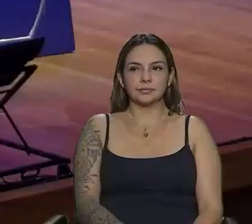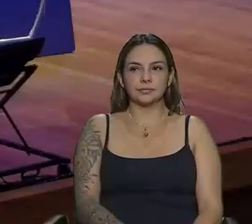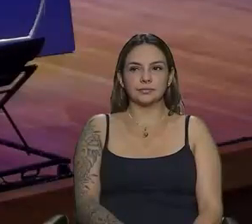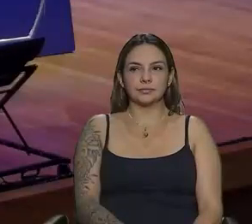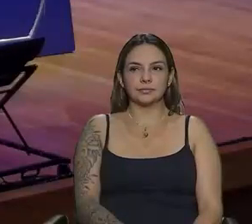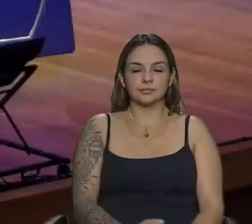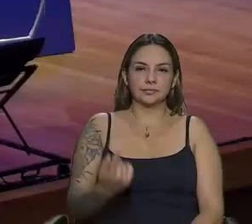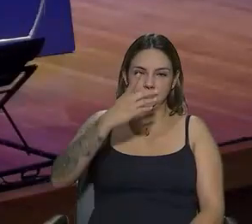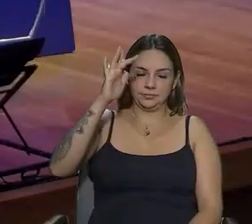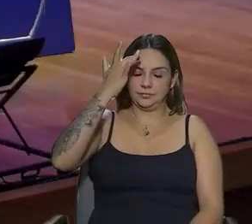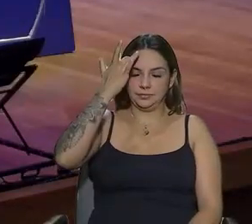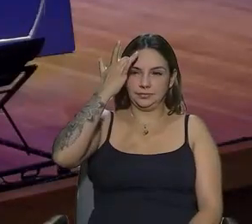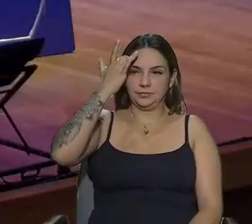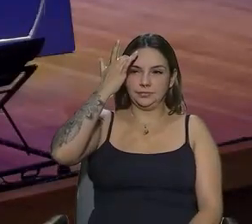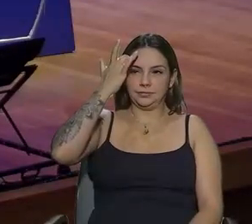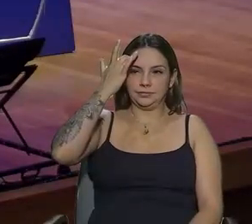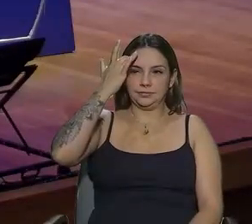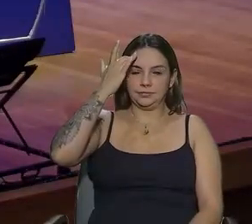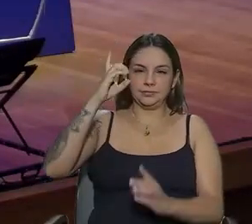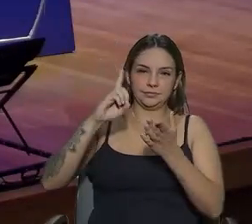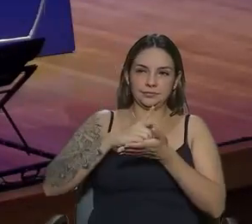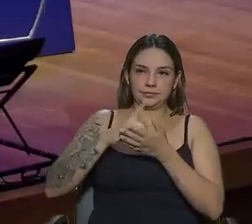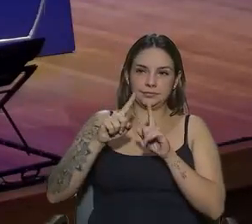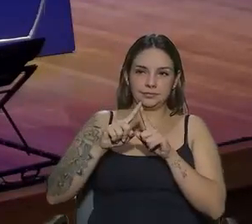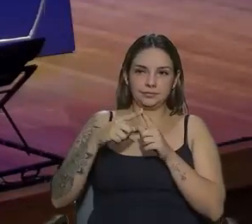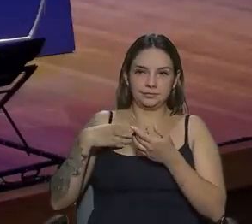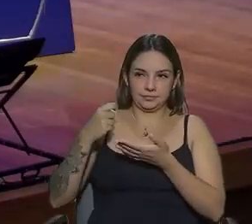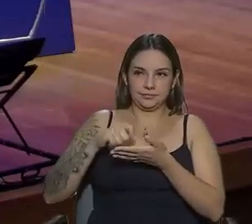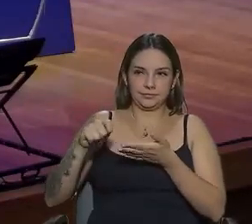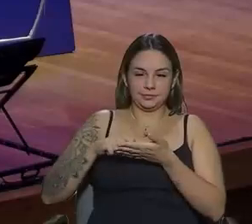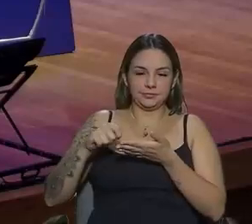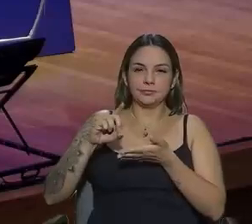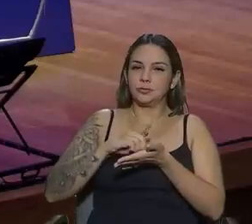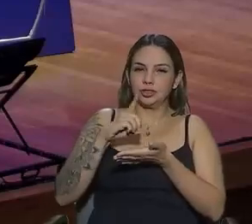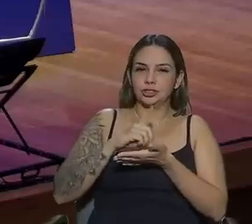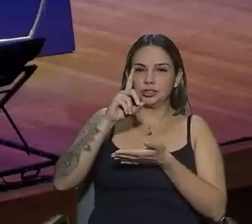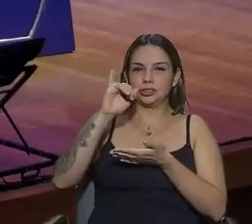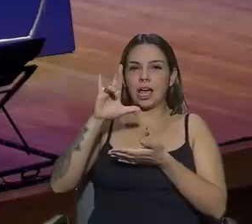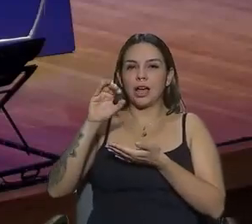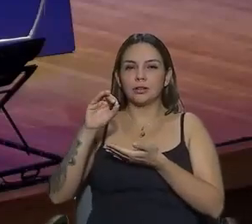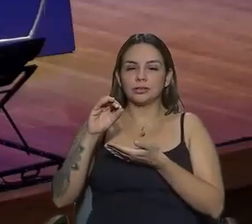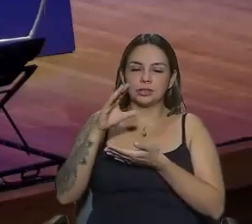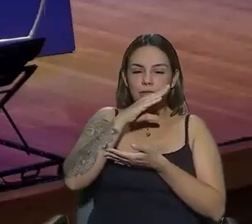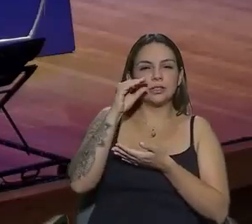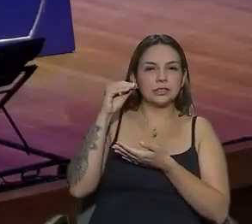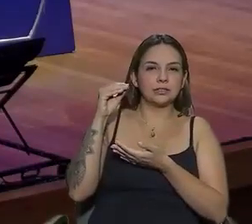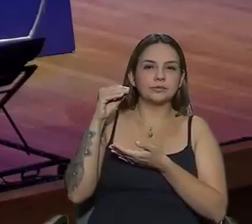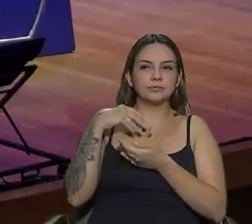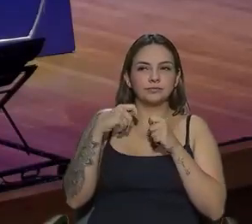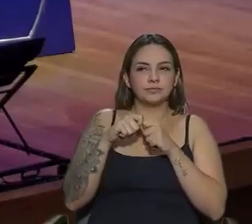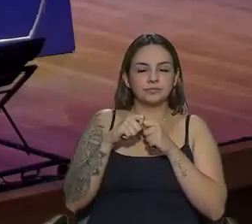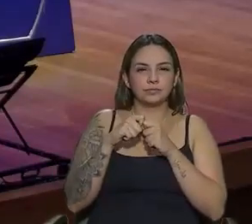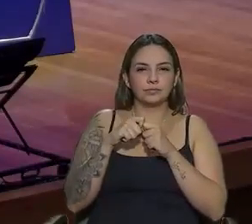O Jefferson me trouxe uma memória com os diários, porque eu também fui muito escritora de diários na infância e na adolescência, e